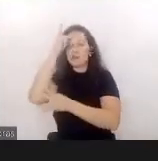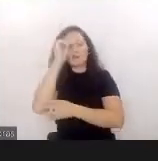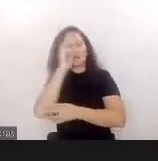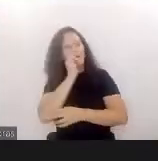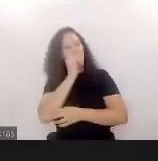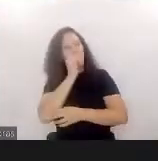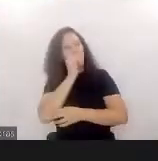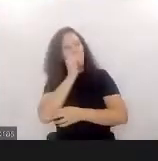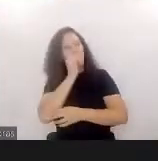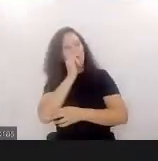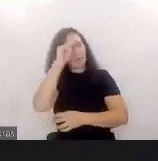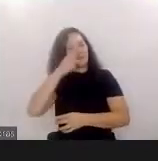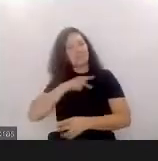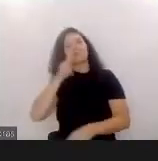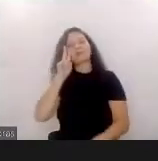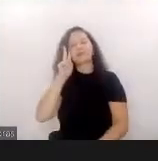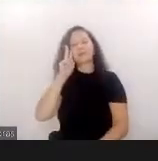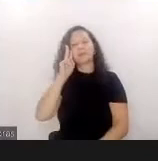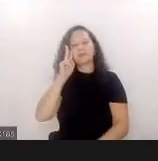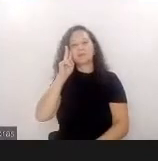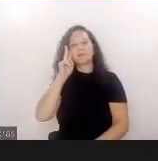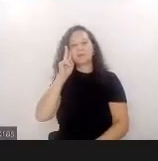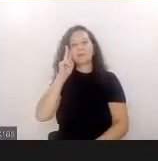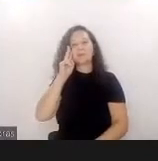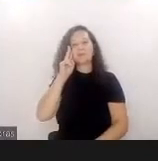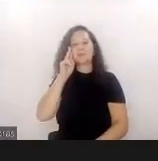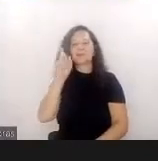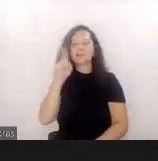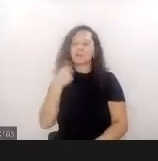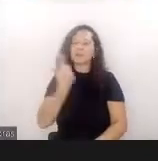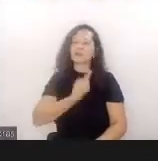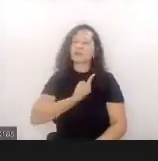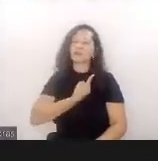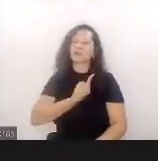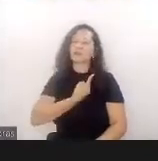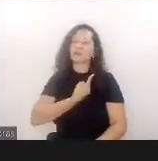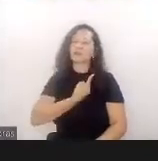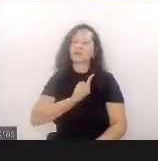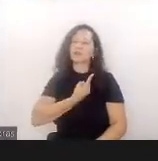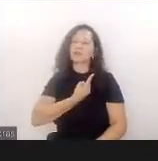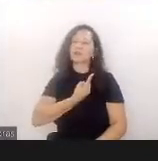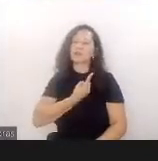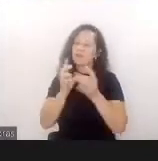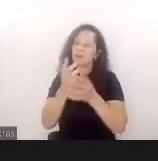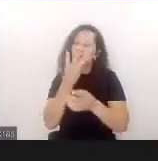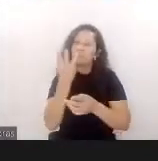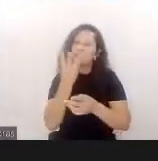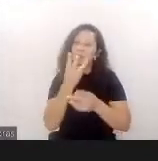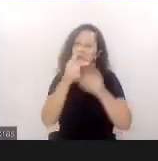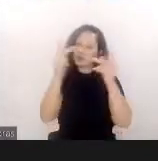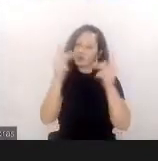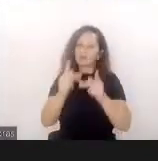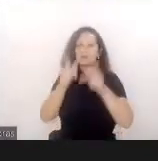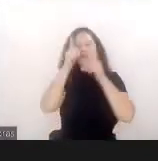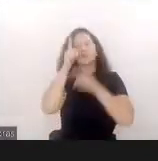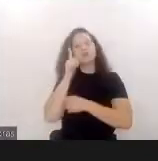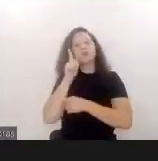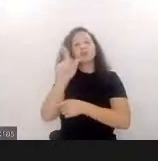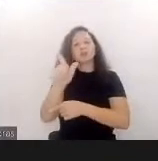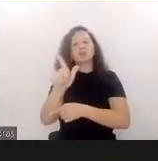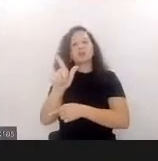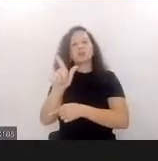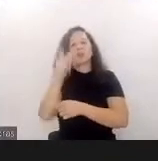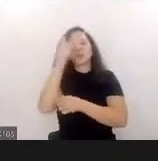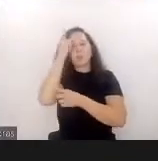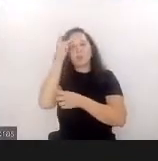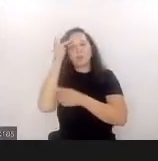E a gente já vendeu 3 desses grandes mapas e conseguiu doadores em diversos lugares do mundo. Um dos mapas